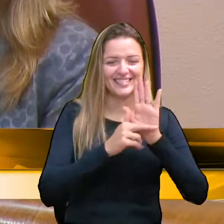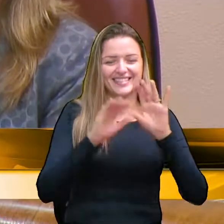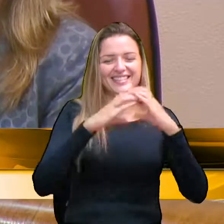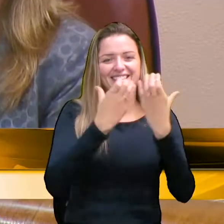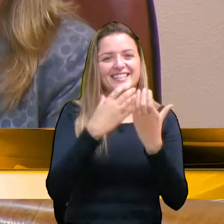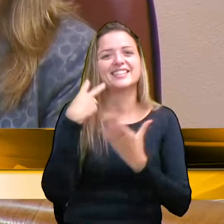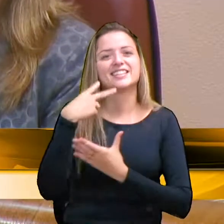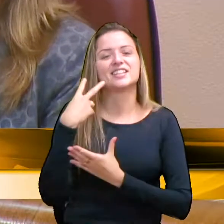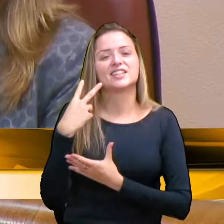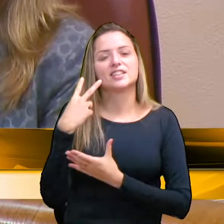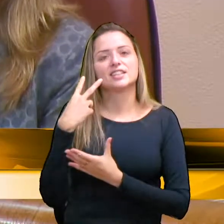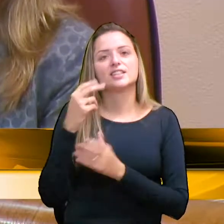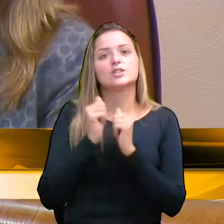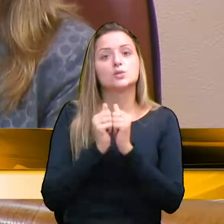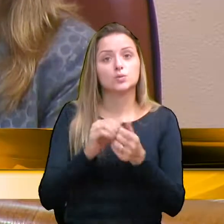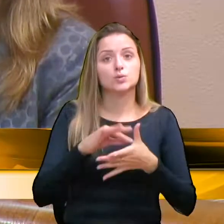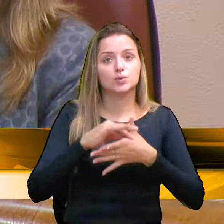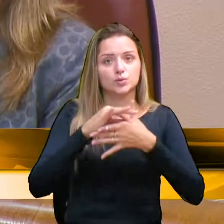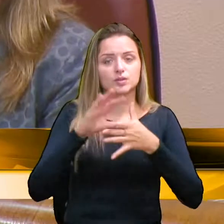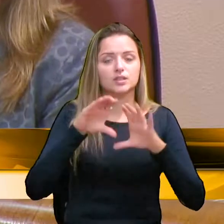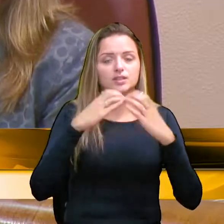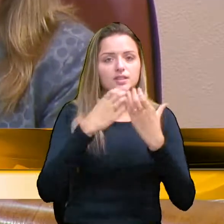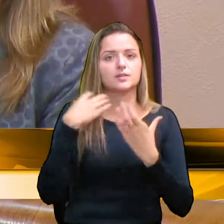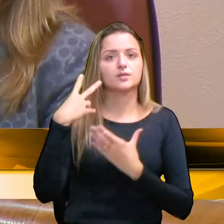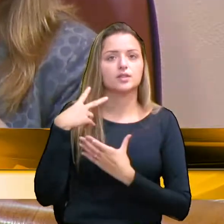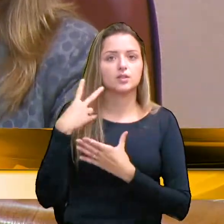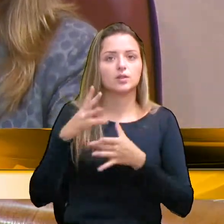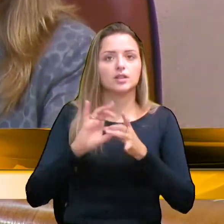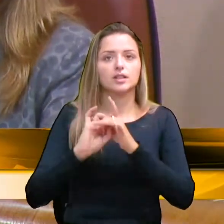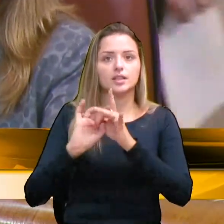acordo de lideranças, cedem espaço